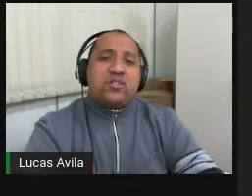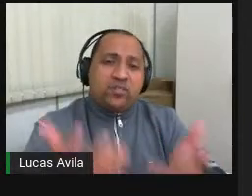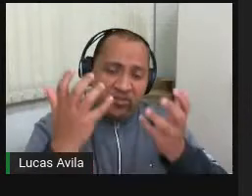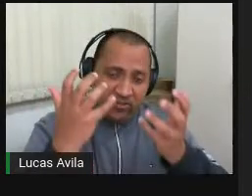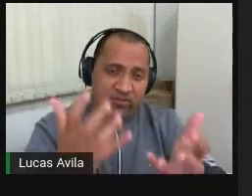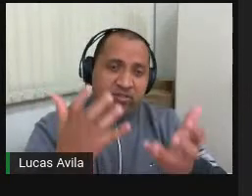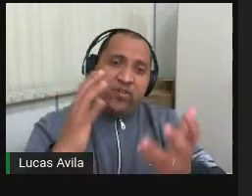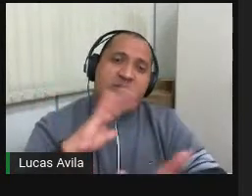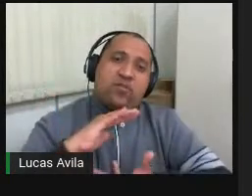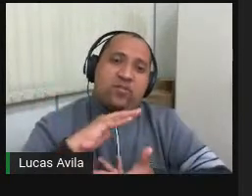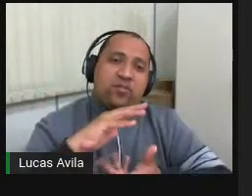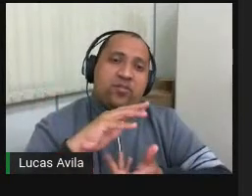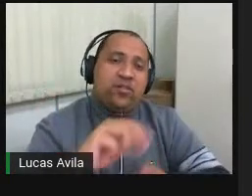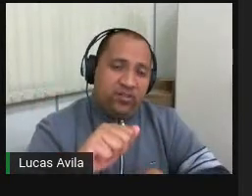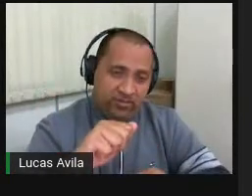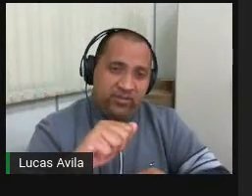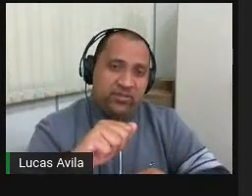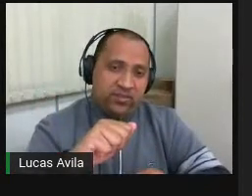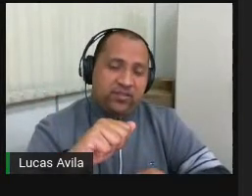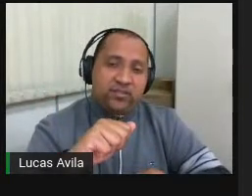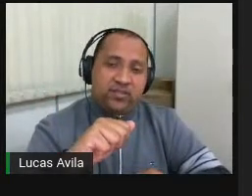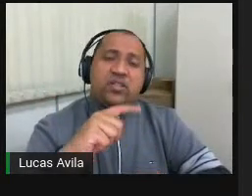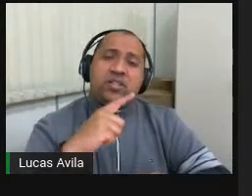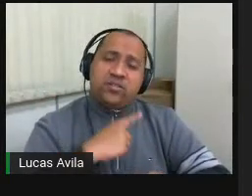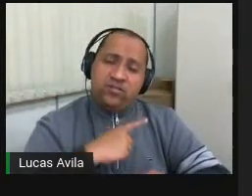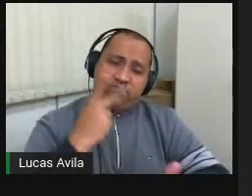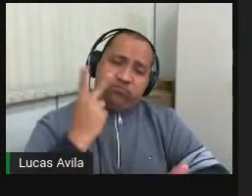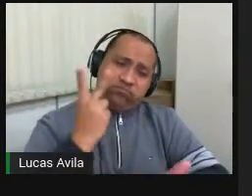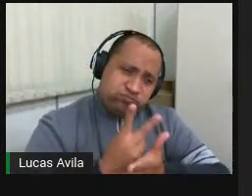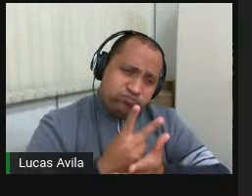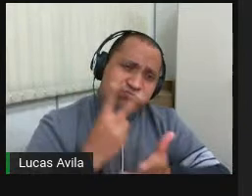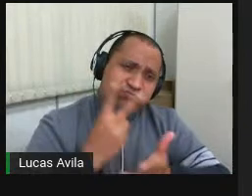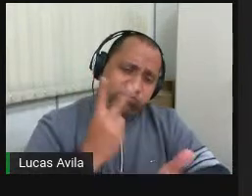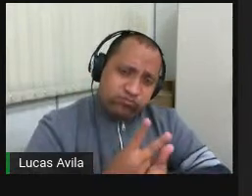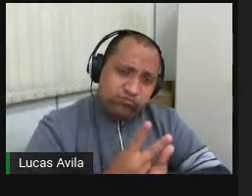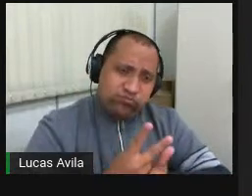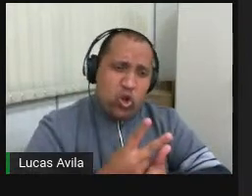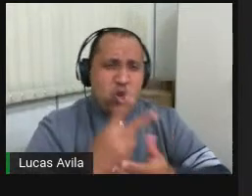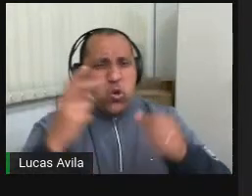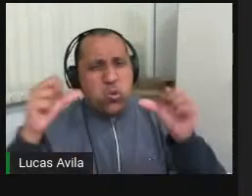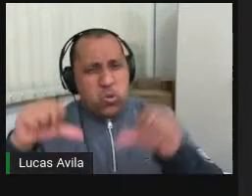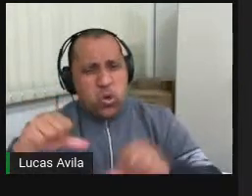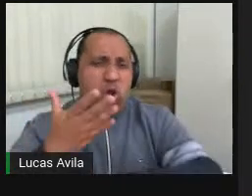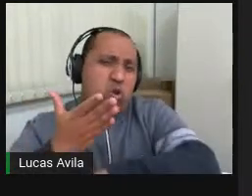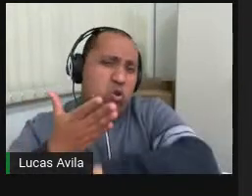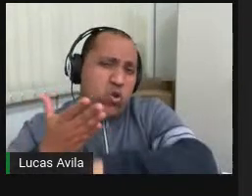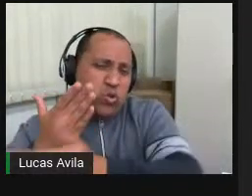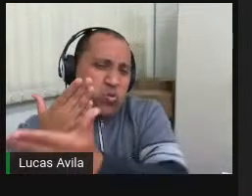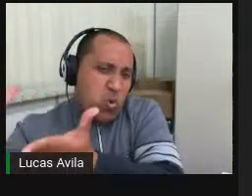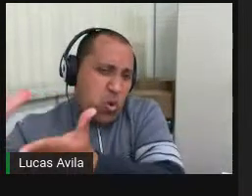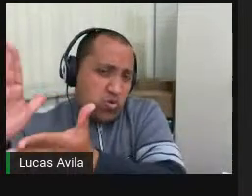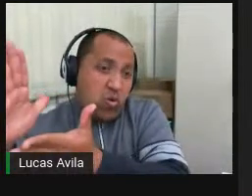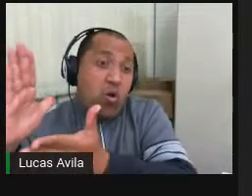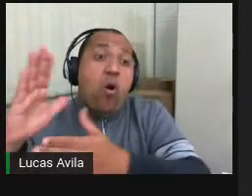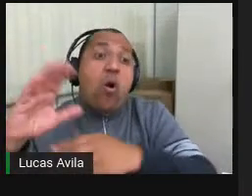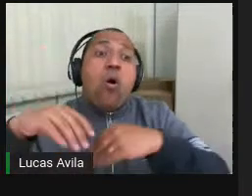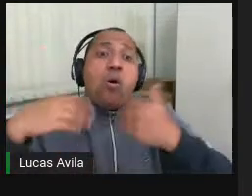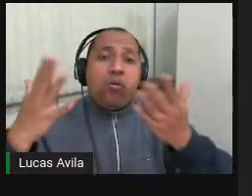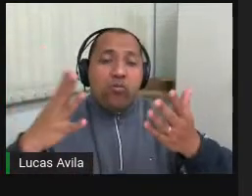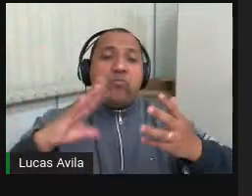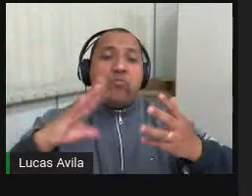mundo de continuação de barbárie, de exclusão, ou queremos um mundo onde